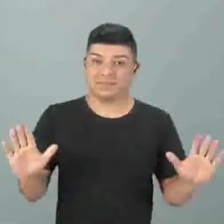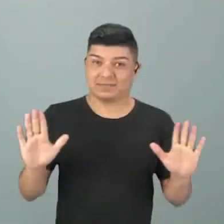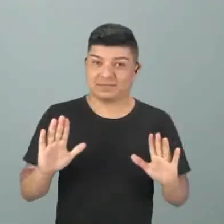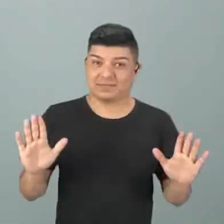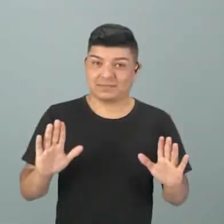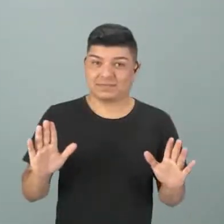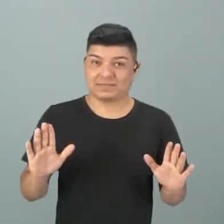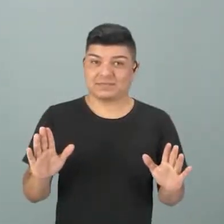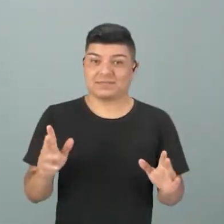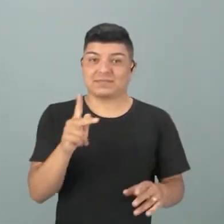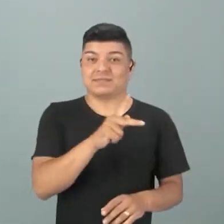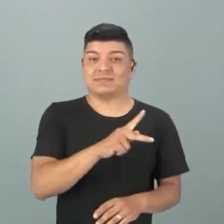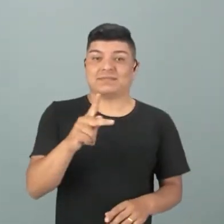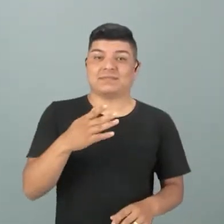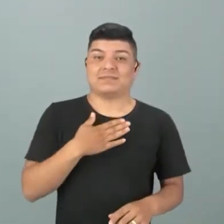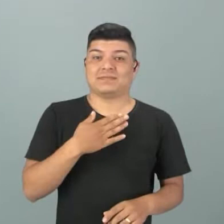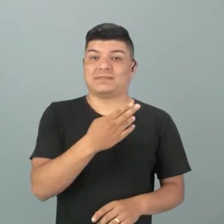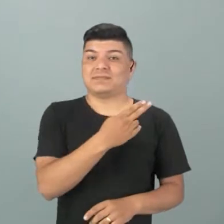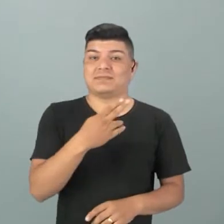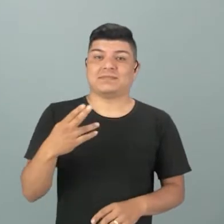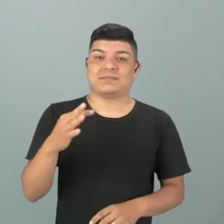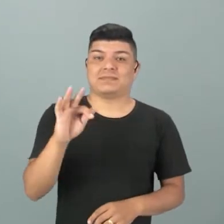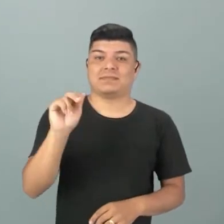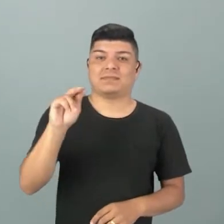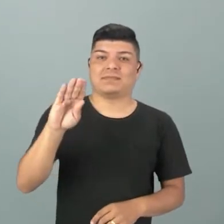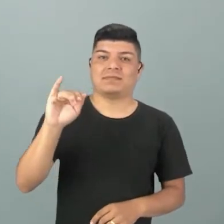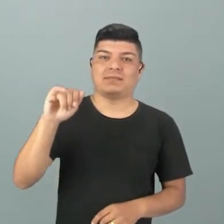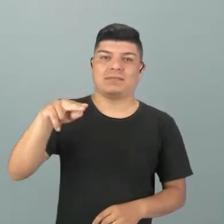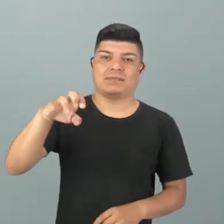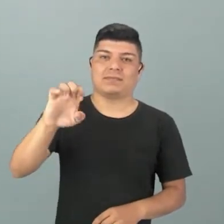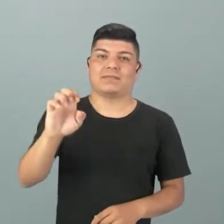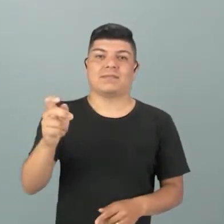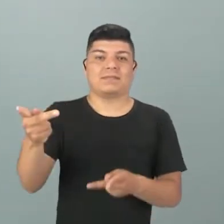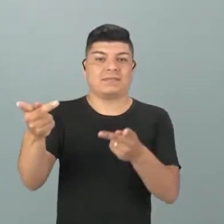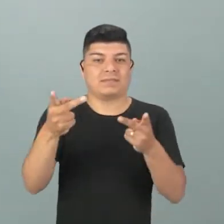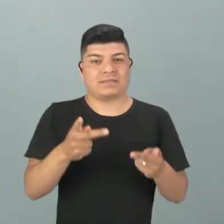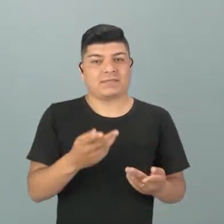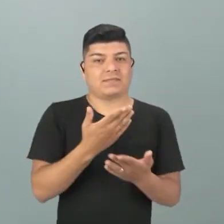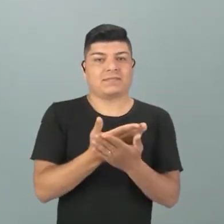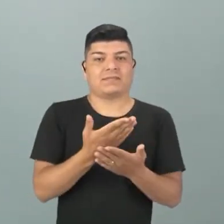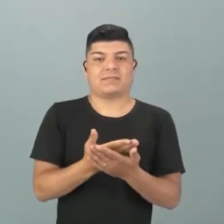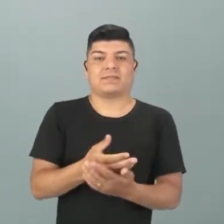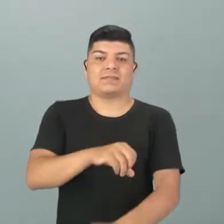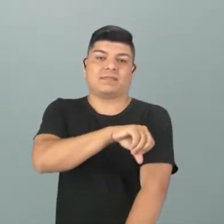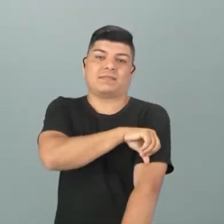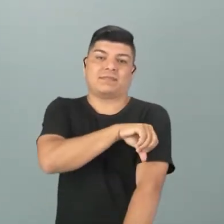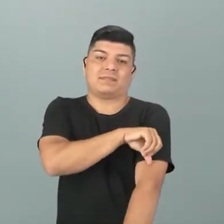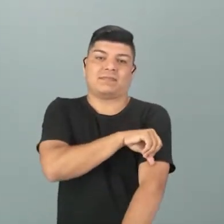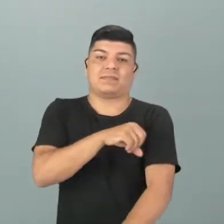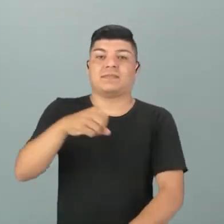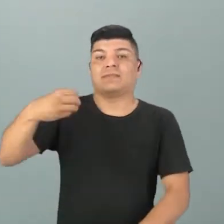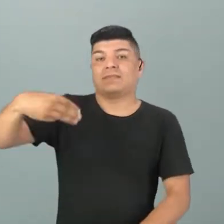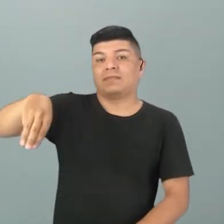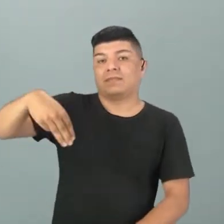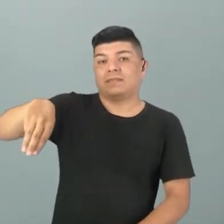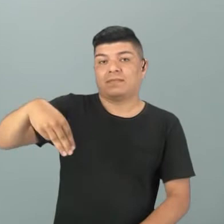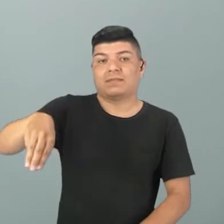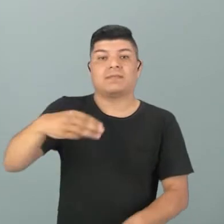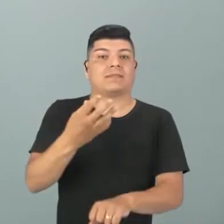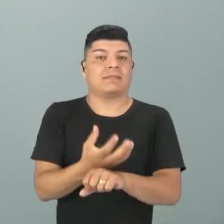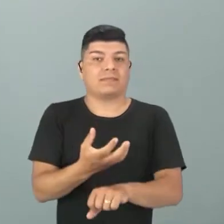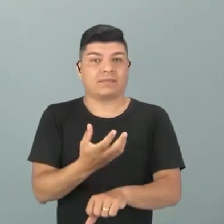Olá, eu sou a professora Fabiane Farias, seja bem-vindo a mais uma aula de matemática do 9º ano. Hoje nós vamos falar